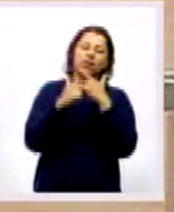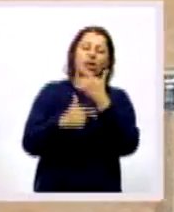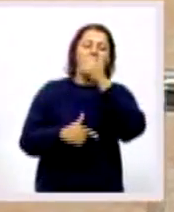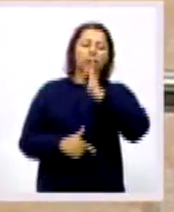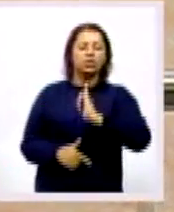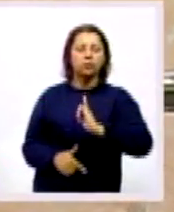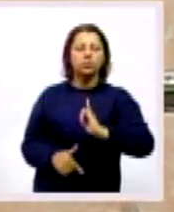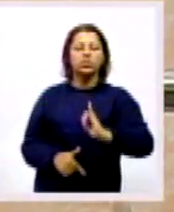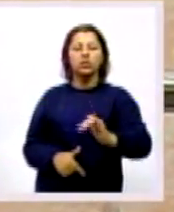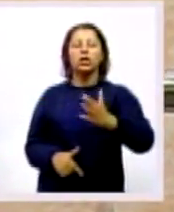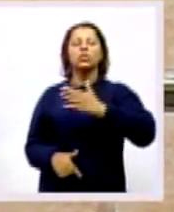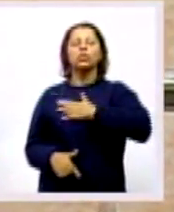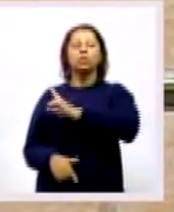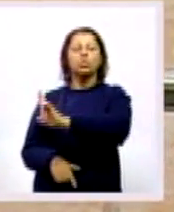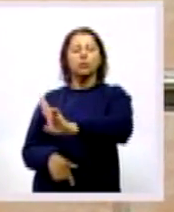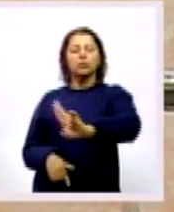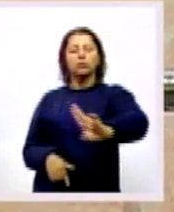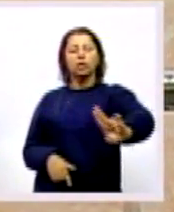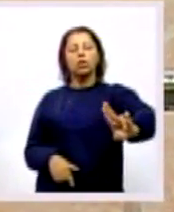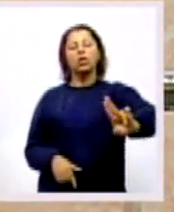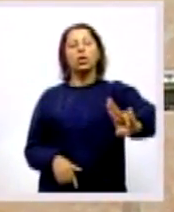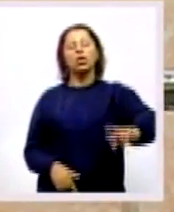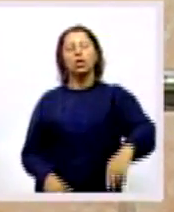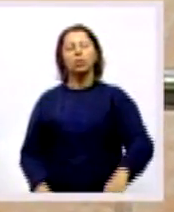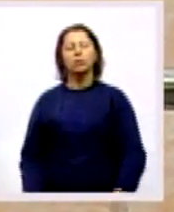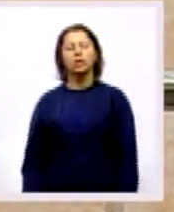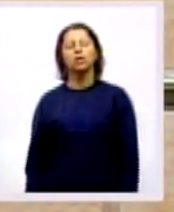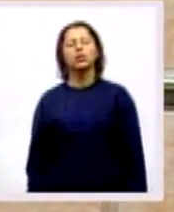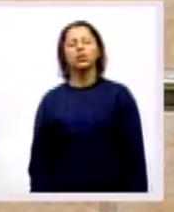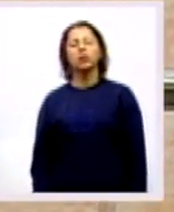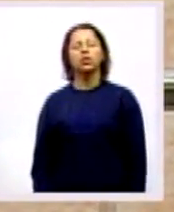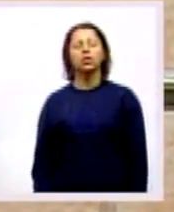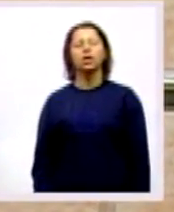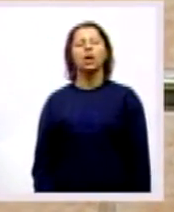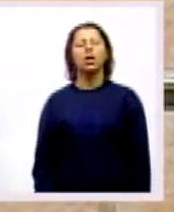sorrir, pronunciaste meu nome